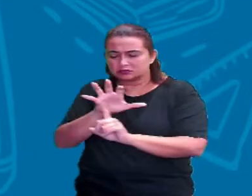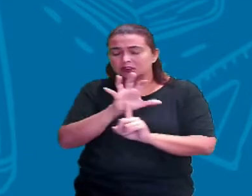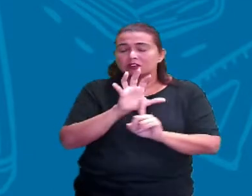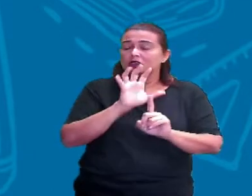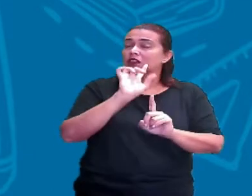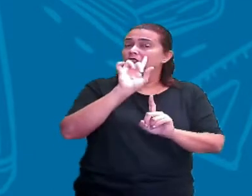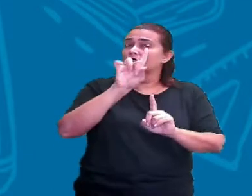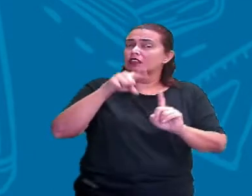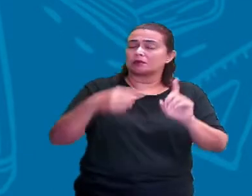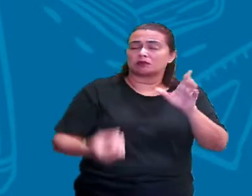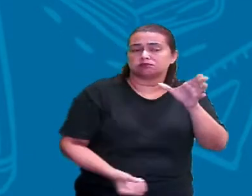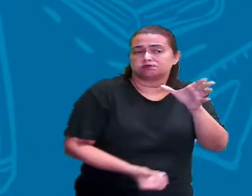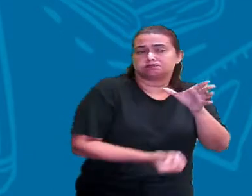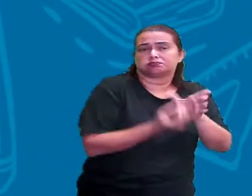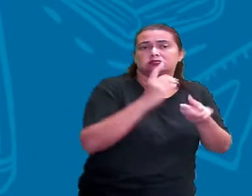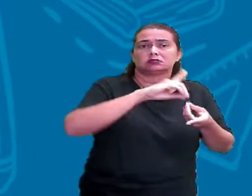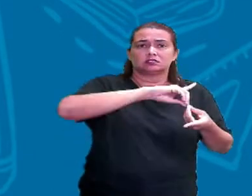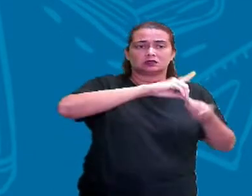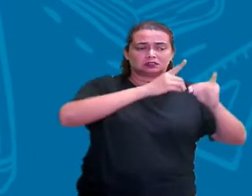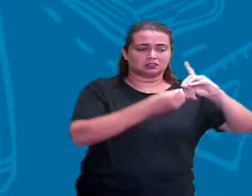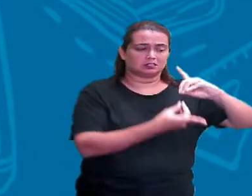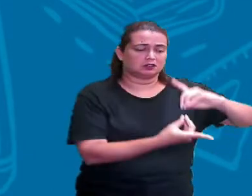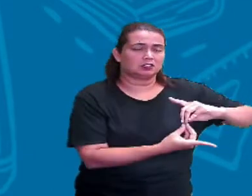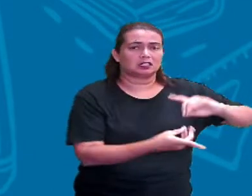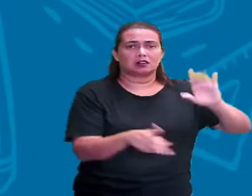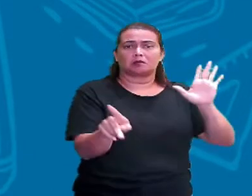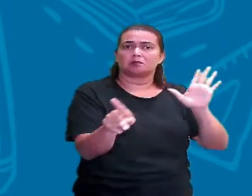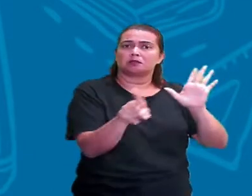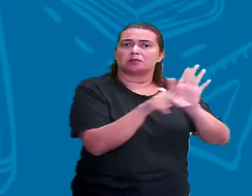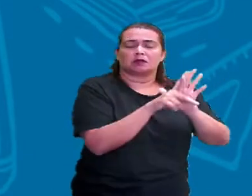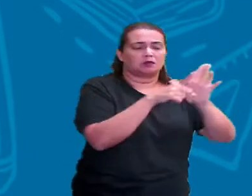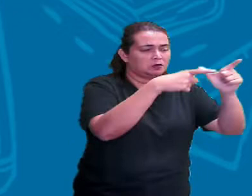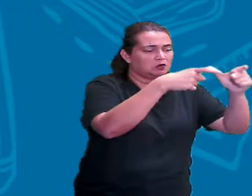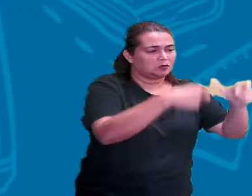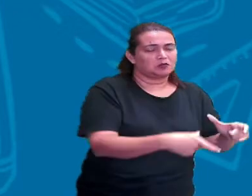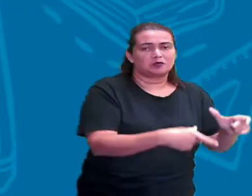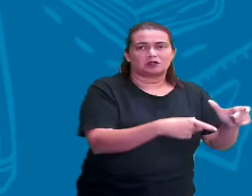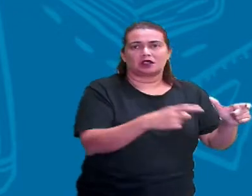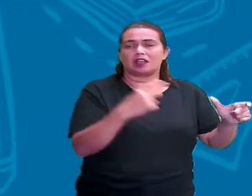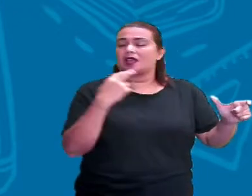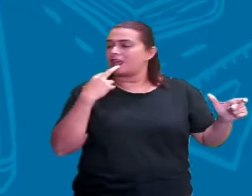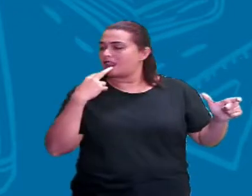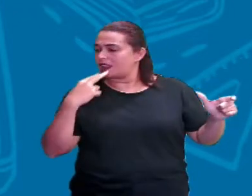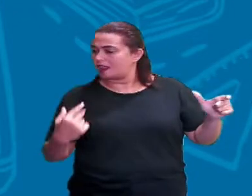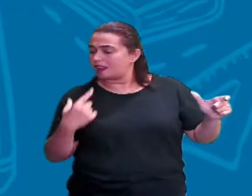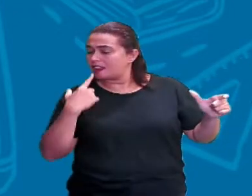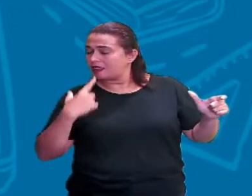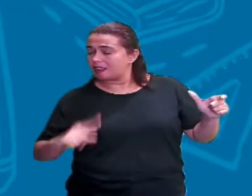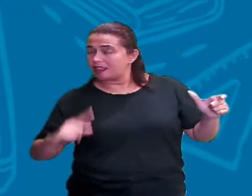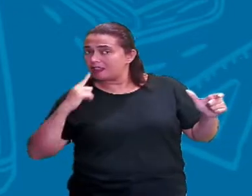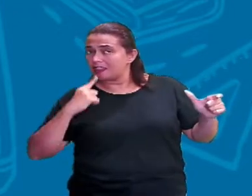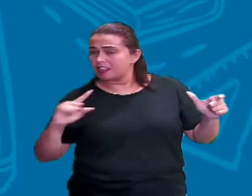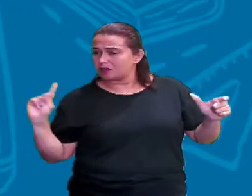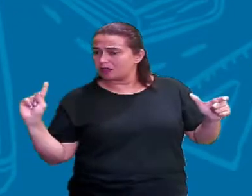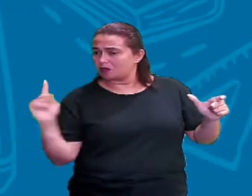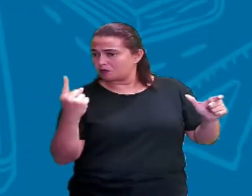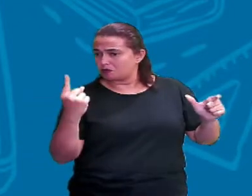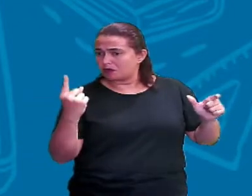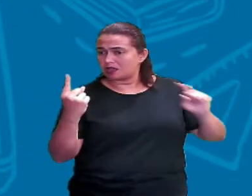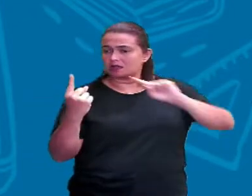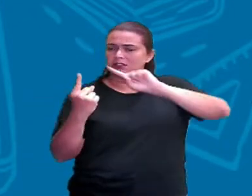de dialetos e linguagens particulares a partir da mesma língua. Então, essa influência ela pode ser de